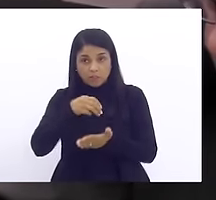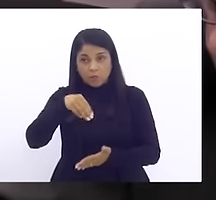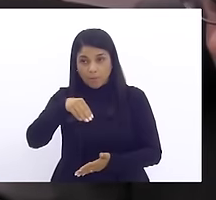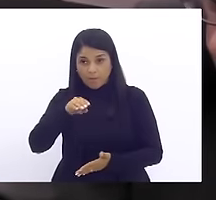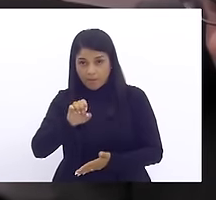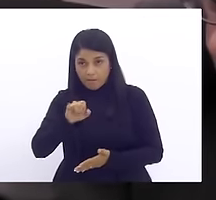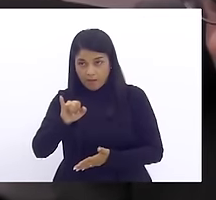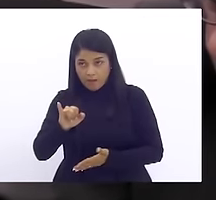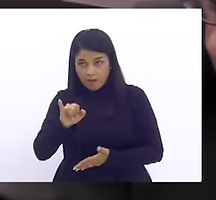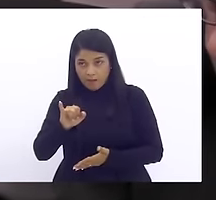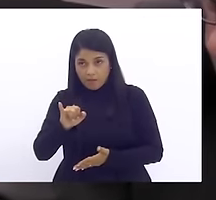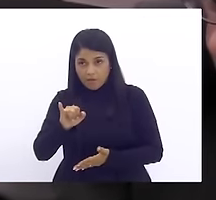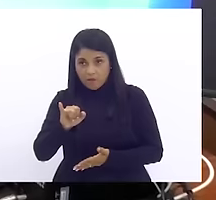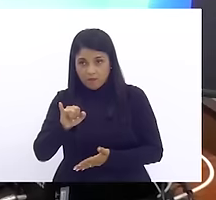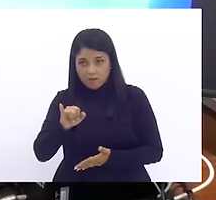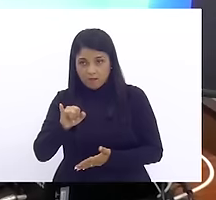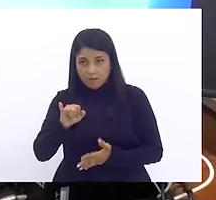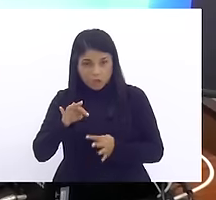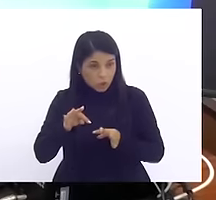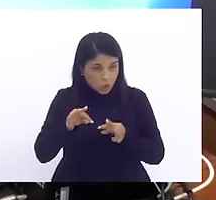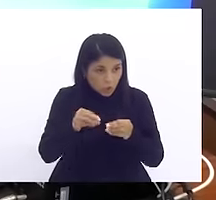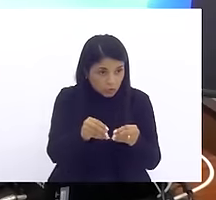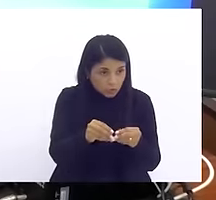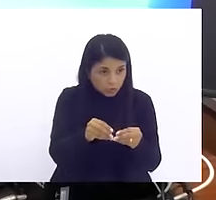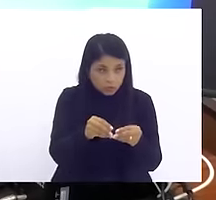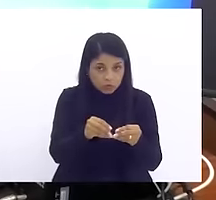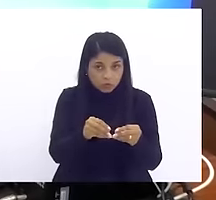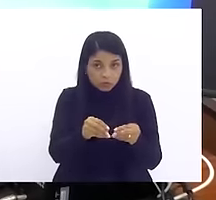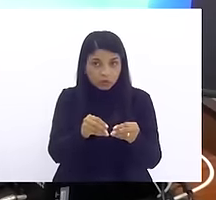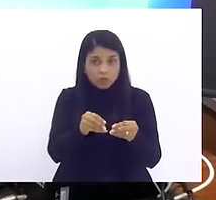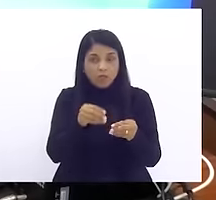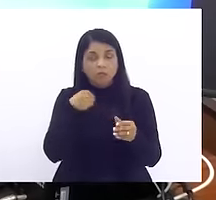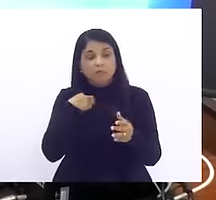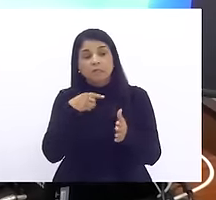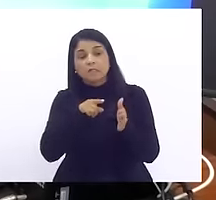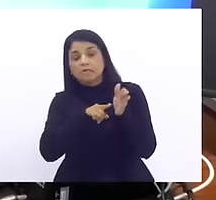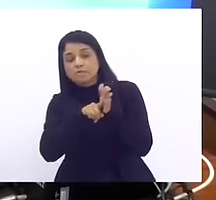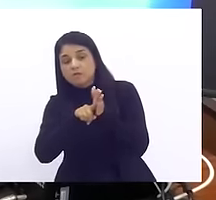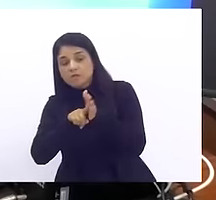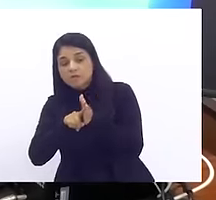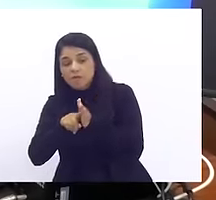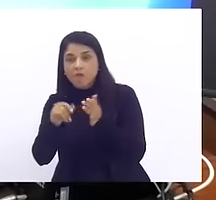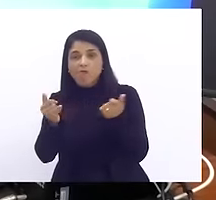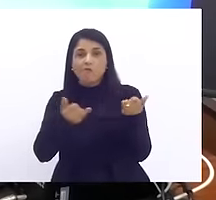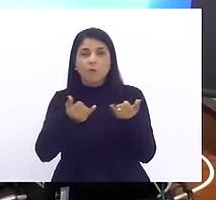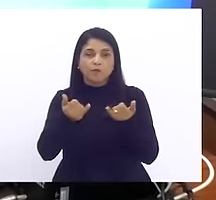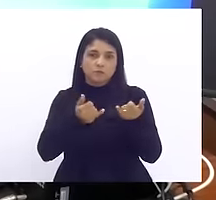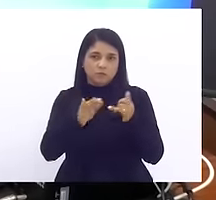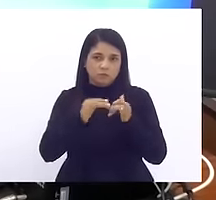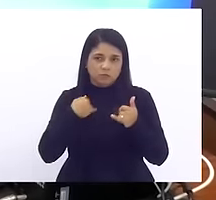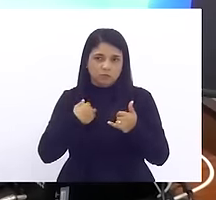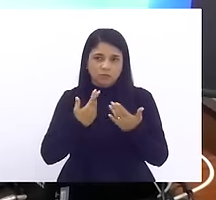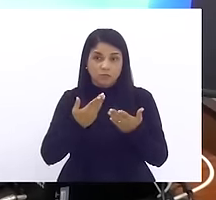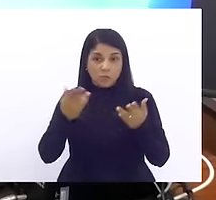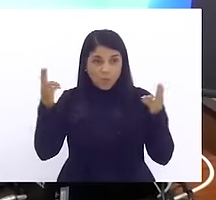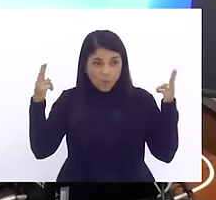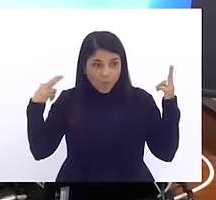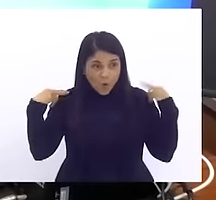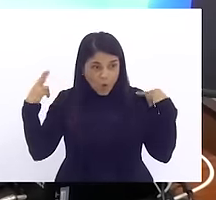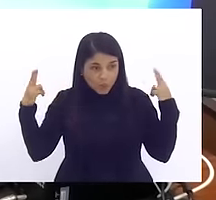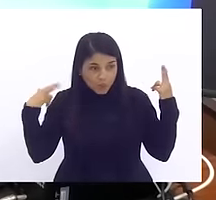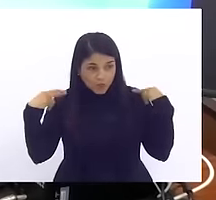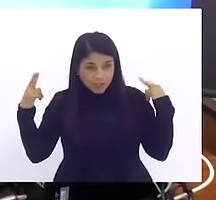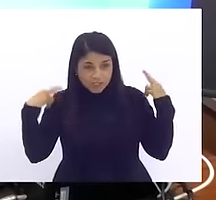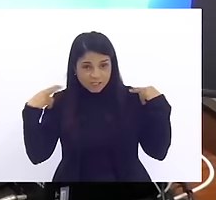alguns ou todos eu teria que verificar as formação aqui junto o senhor não sabe o senhor não sabe se os motoristas que é